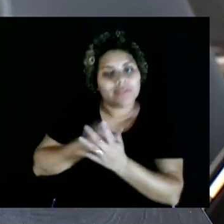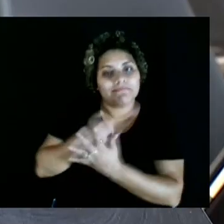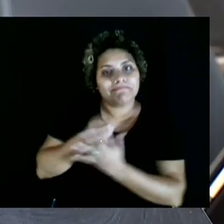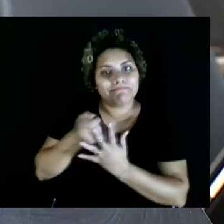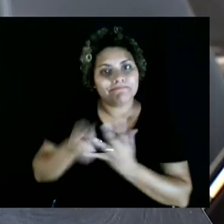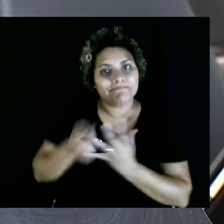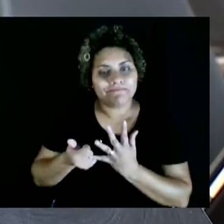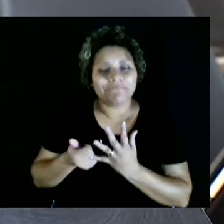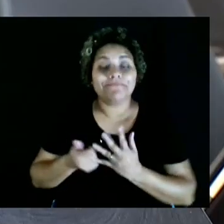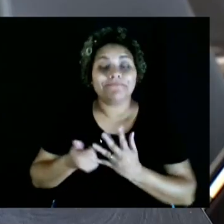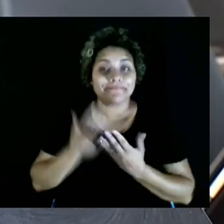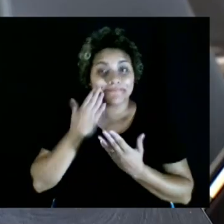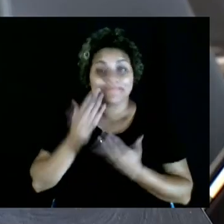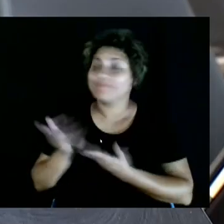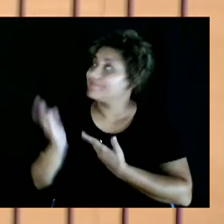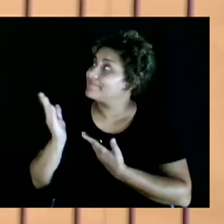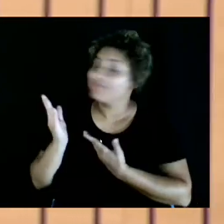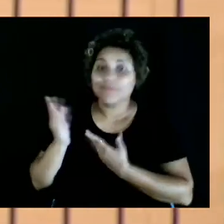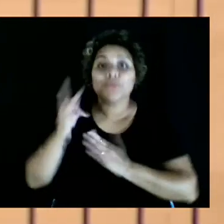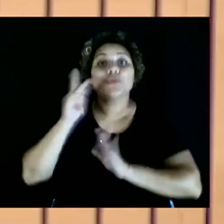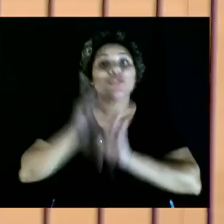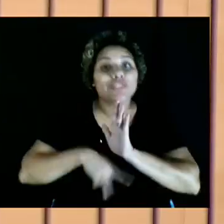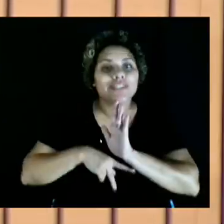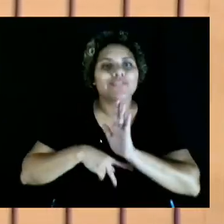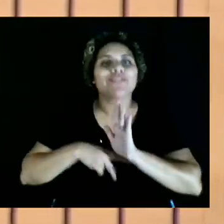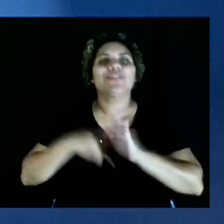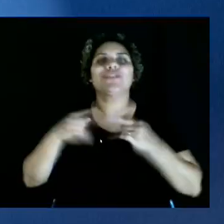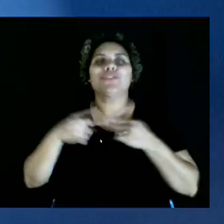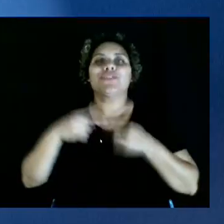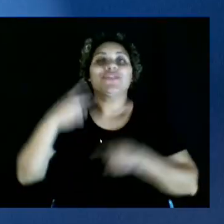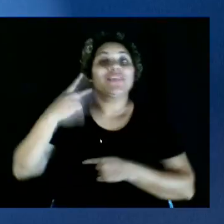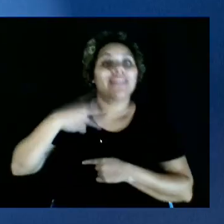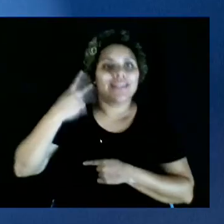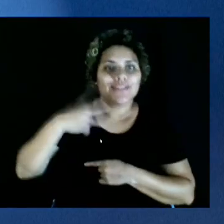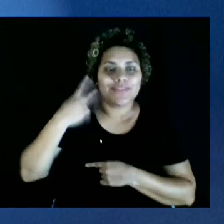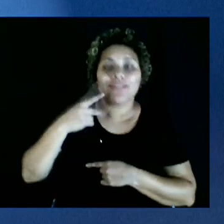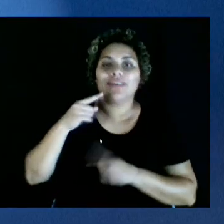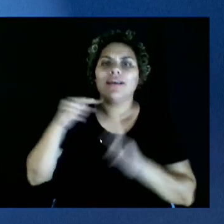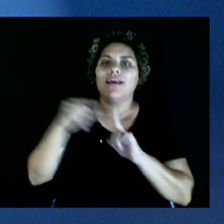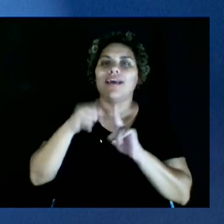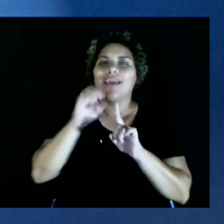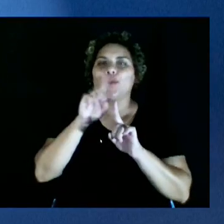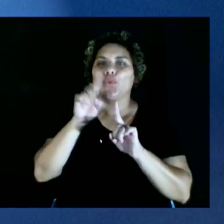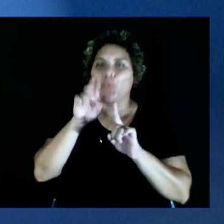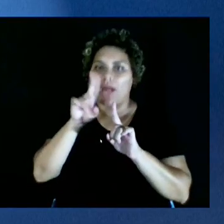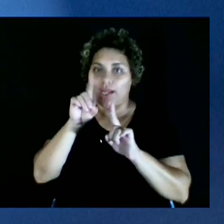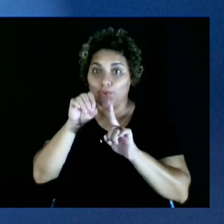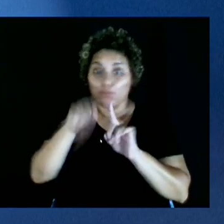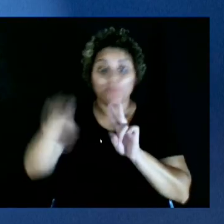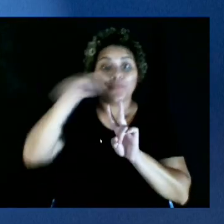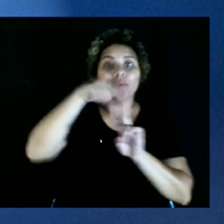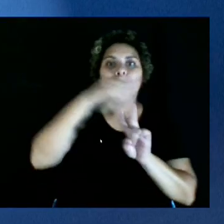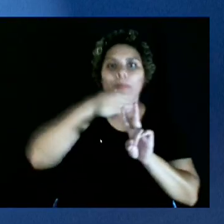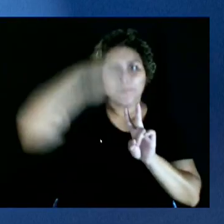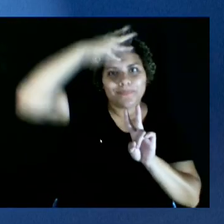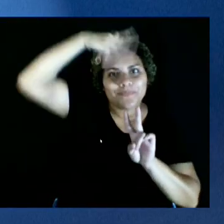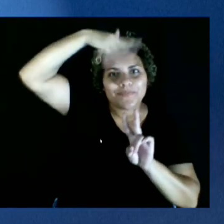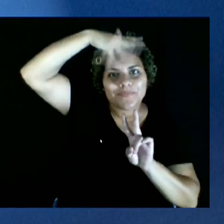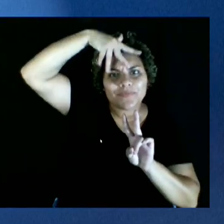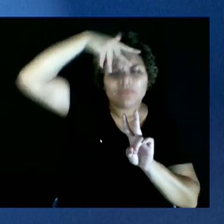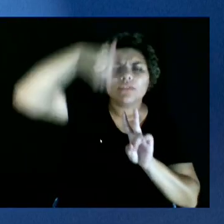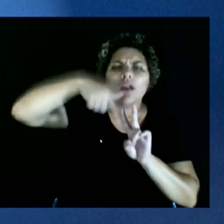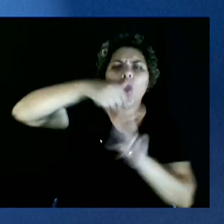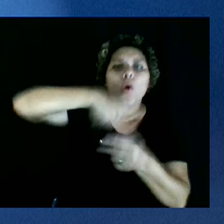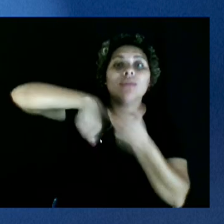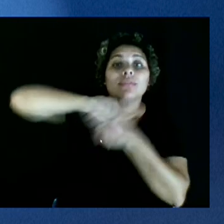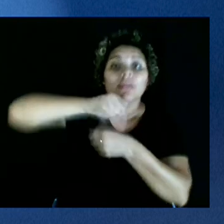projeto dos vereadores Eduardo Magoga e Rodrigo da Farmadic, que altera a lei de 2024 que instituiu o Banco